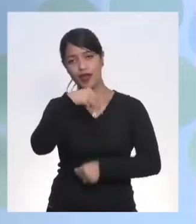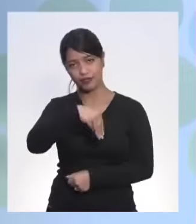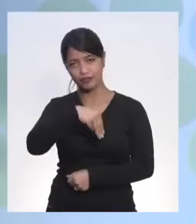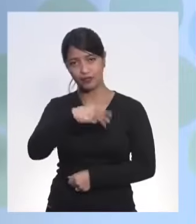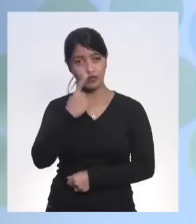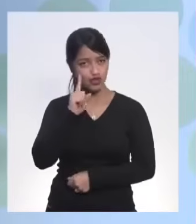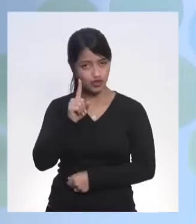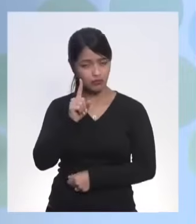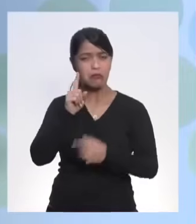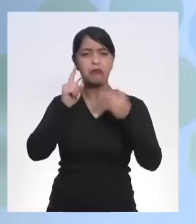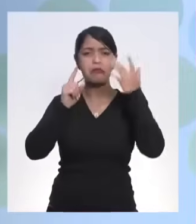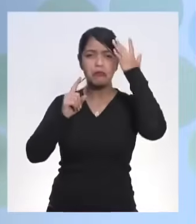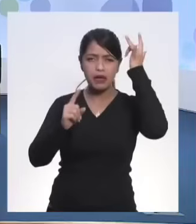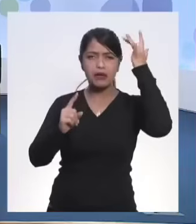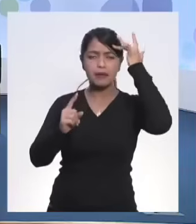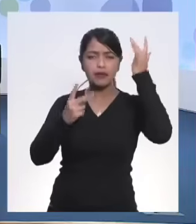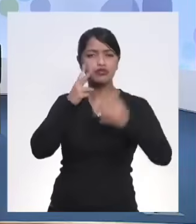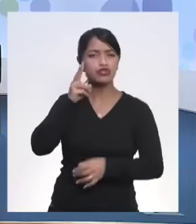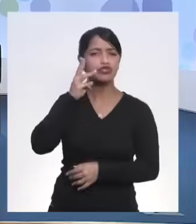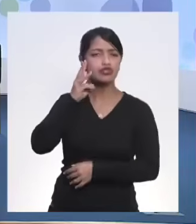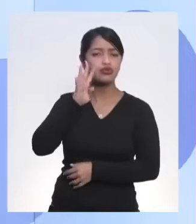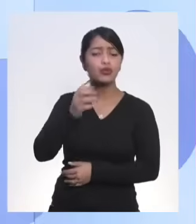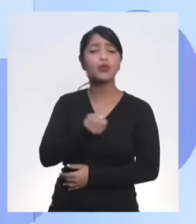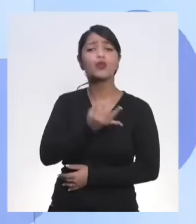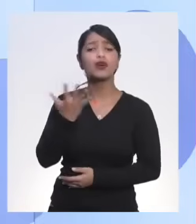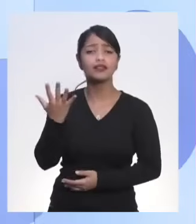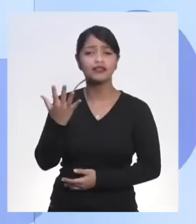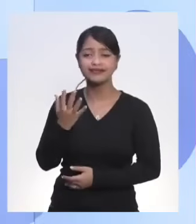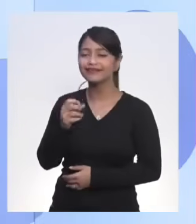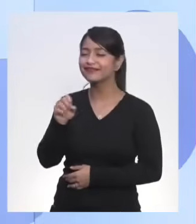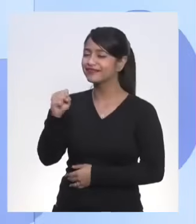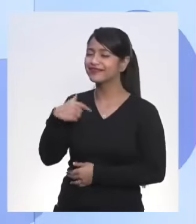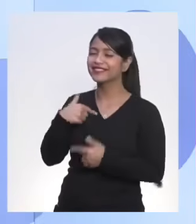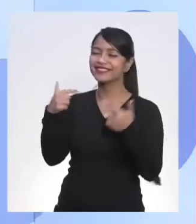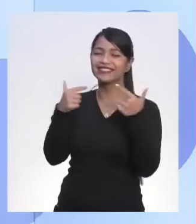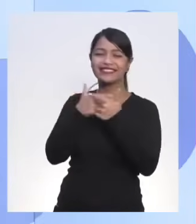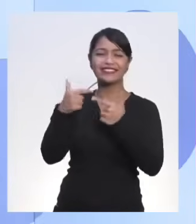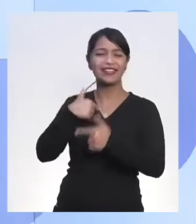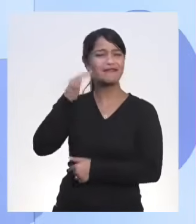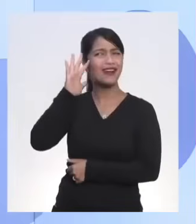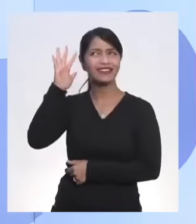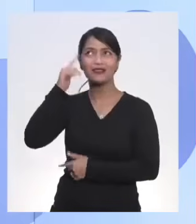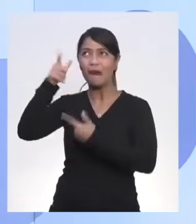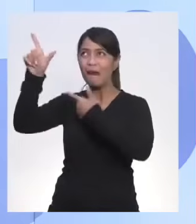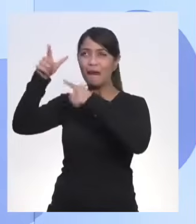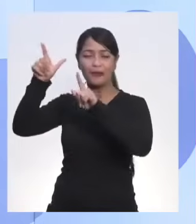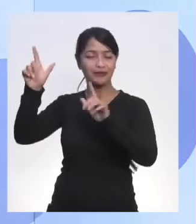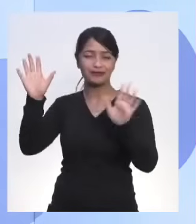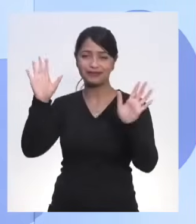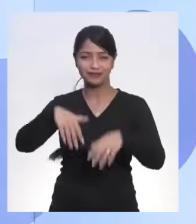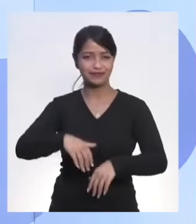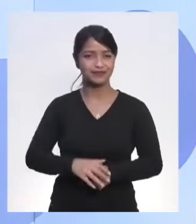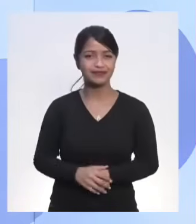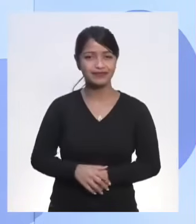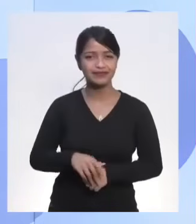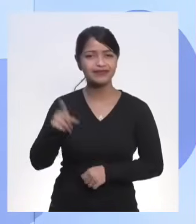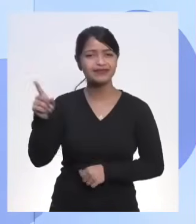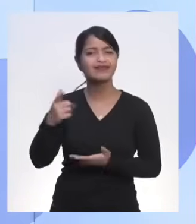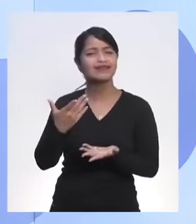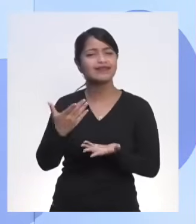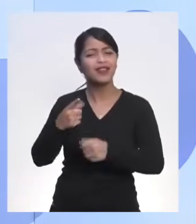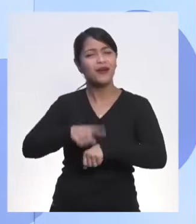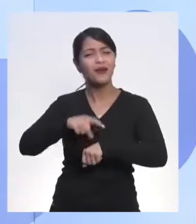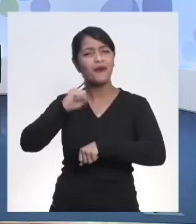dias, beleza? Tranquilo. É que daí a minha cabeça já começa a pensar outras coisas. Porque assim, ó, se a pessoa começa a falar 8h30 da